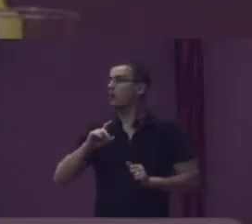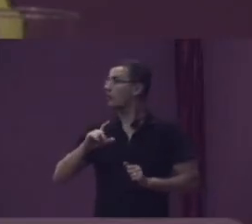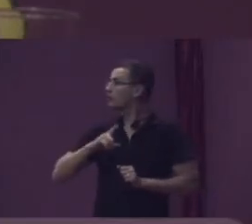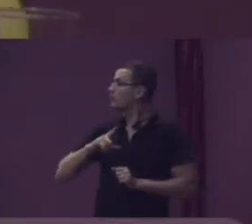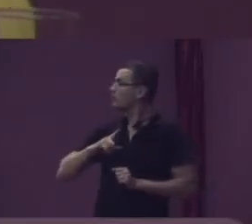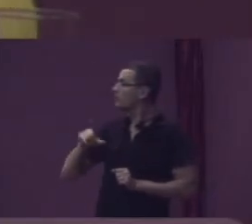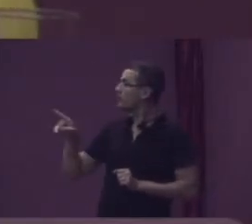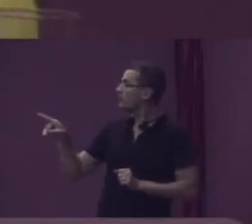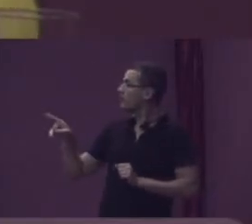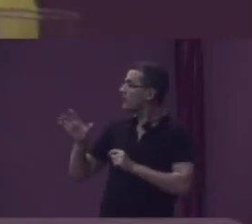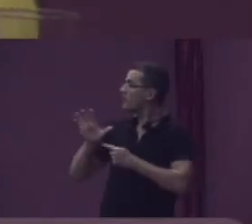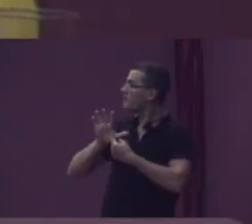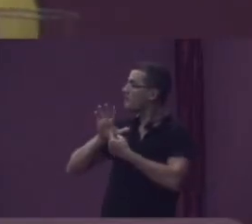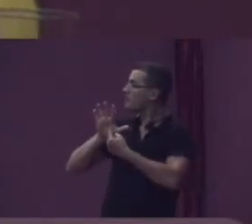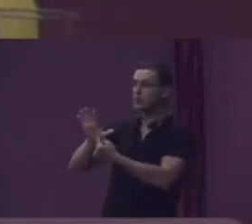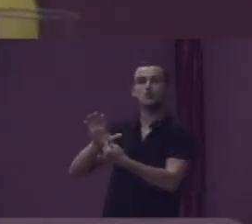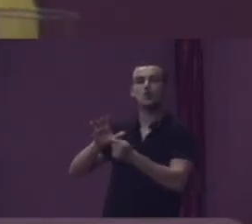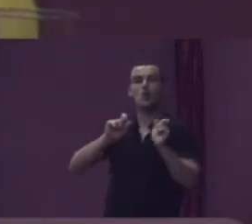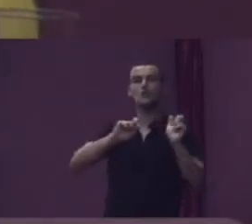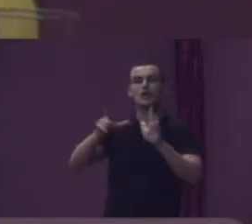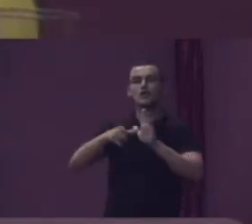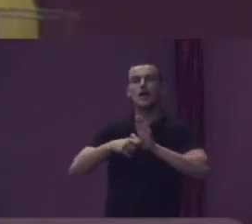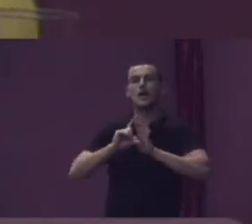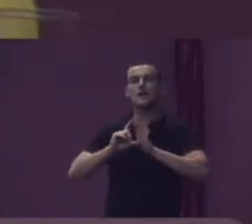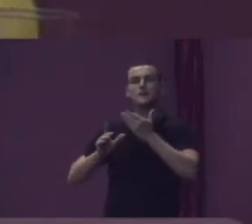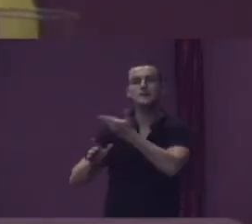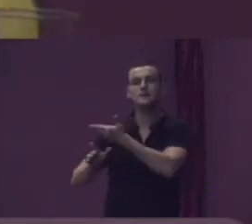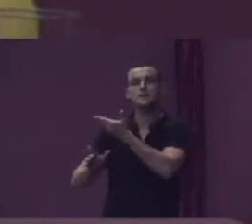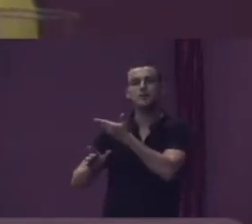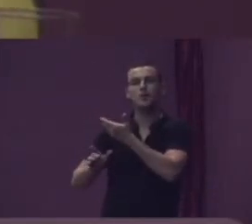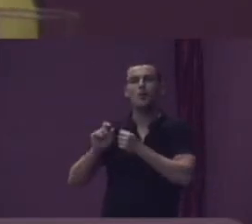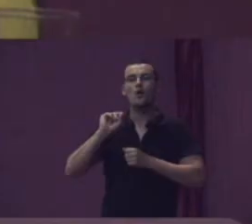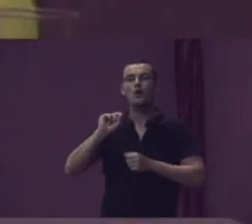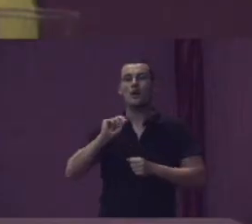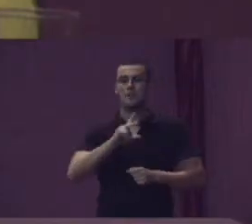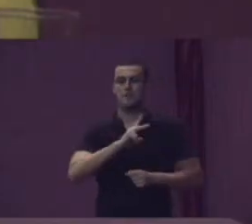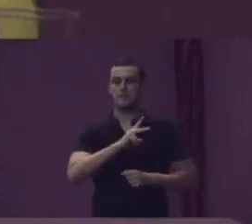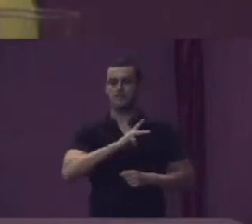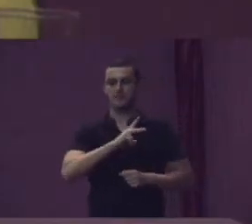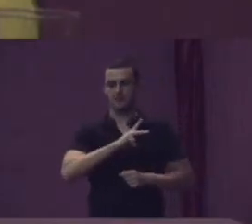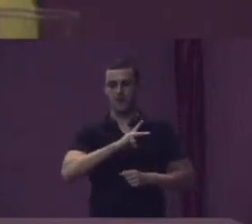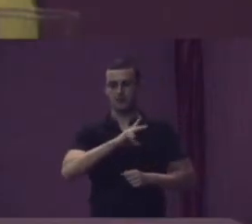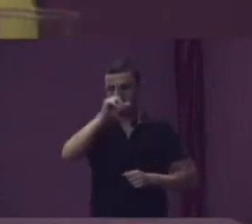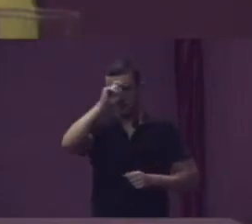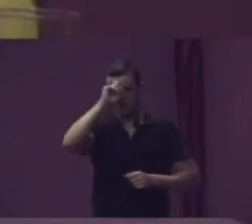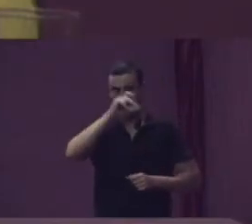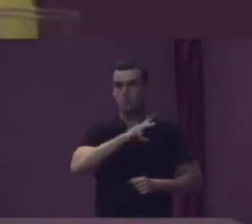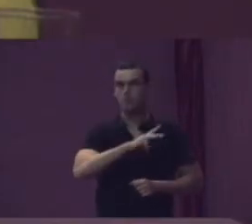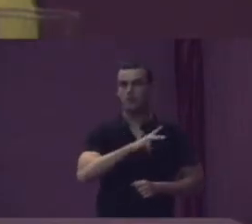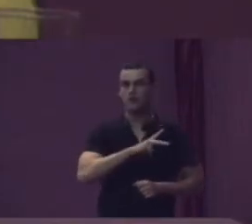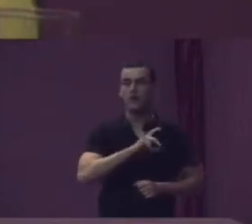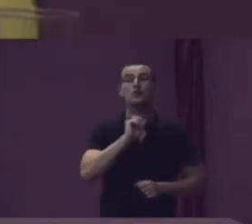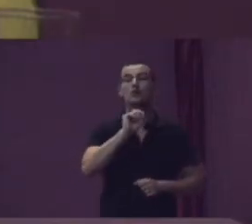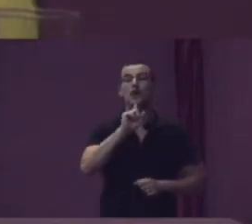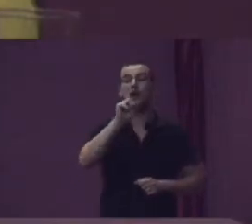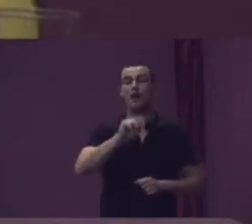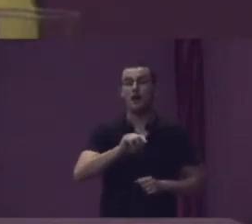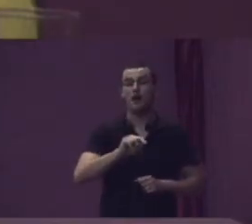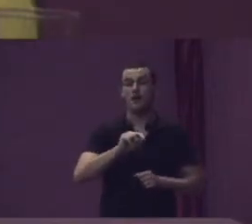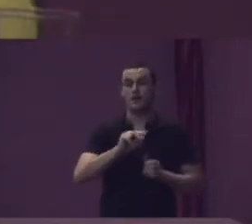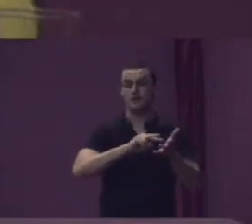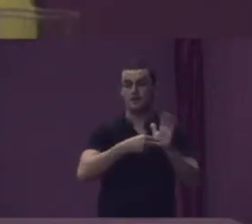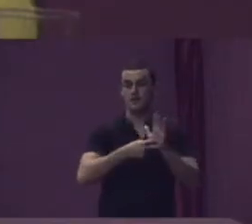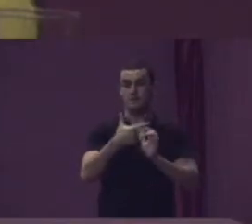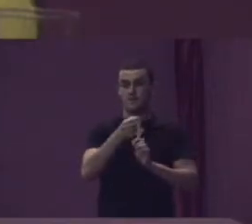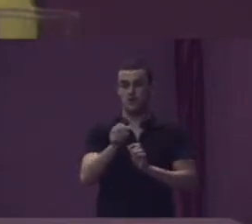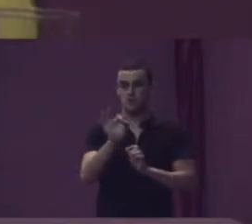Duca tinha trazido, eu falo daquele universo do setor privado, né, que corresponde a 20% dos nascimentos no Brasil, onde